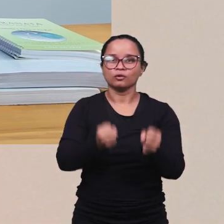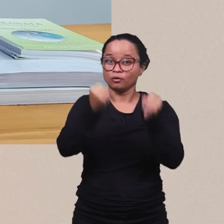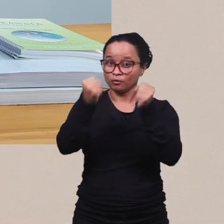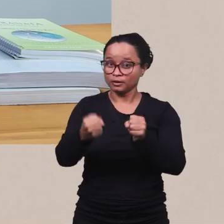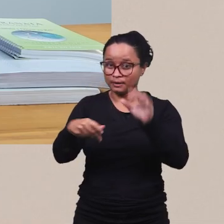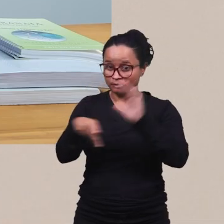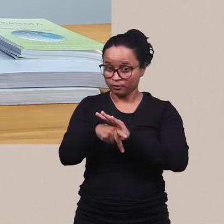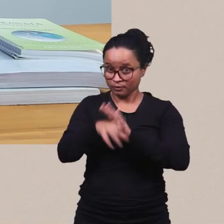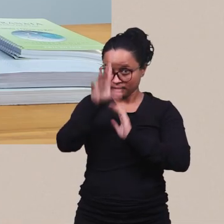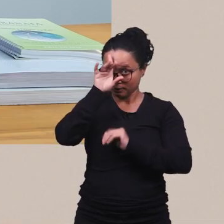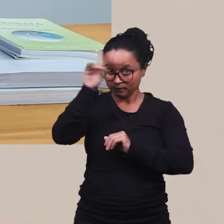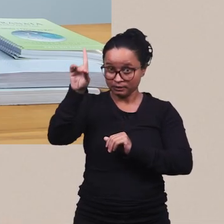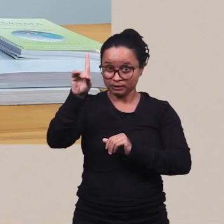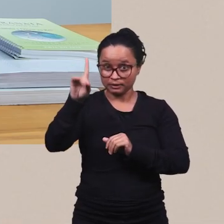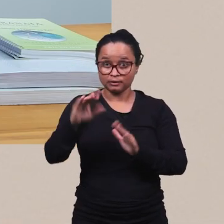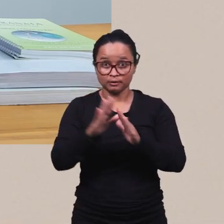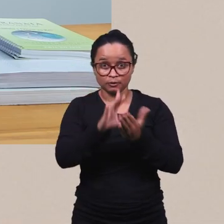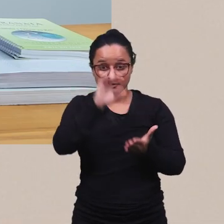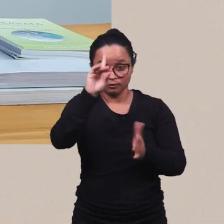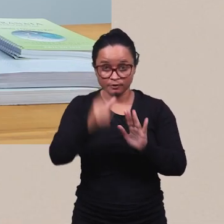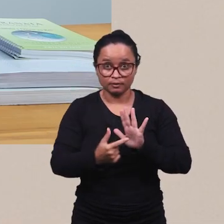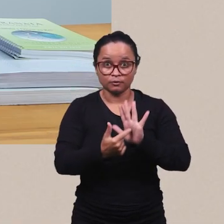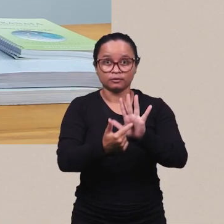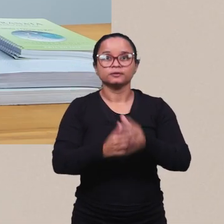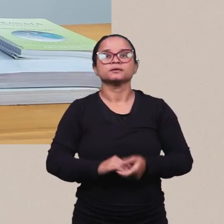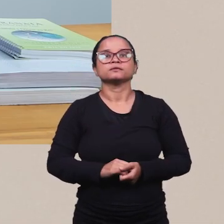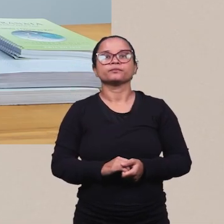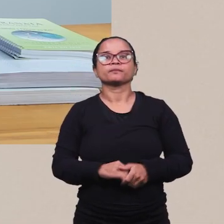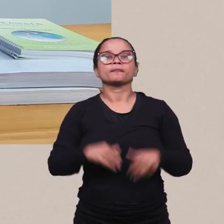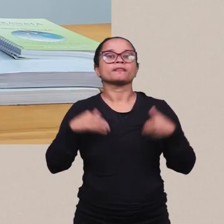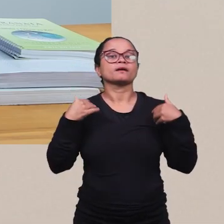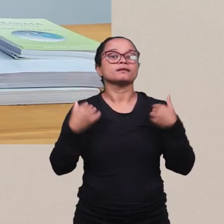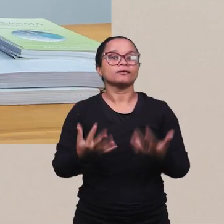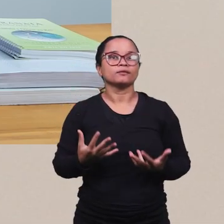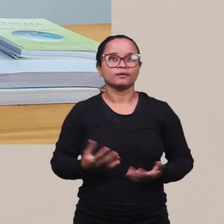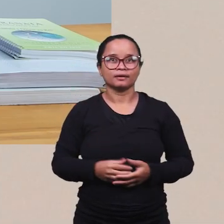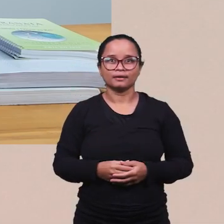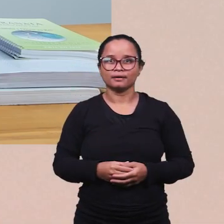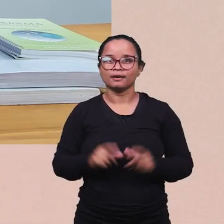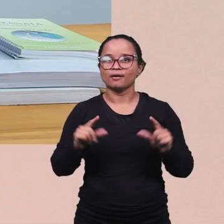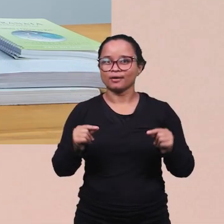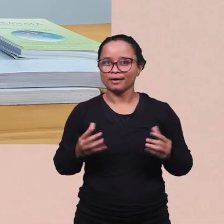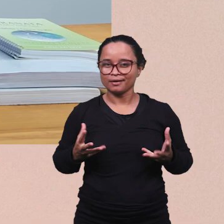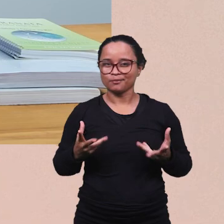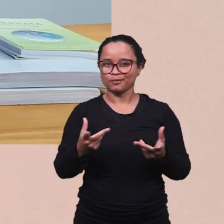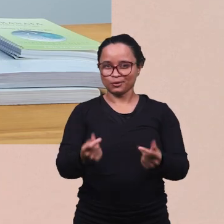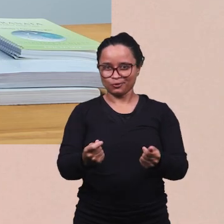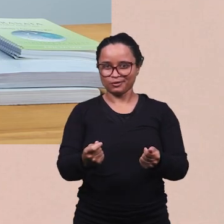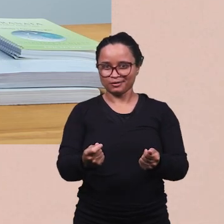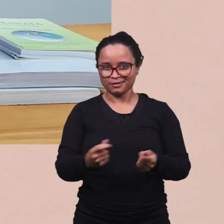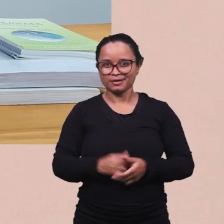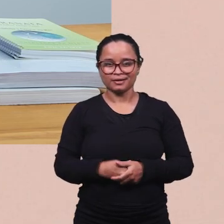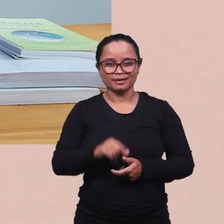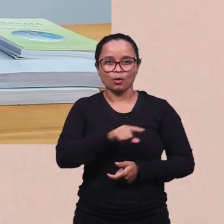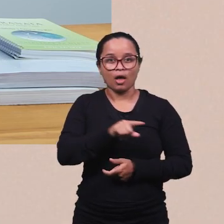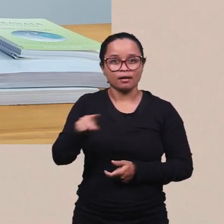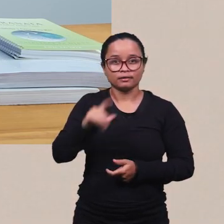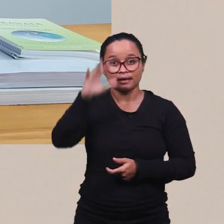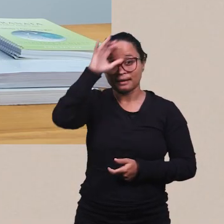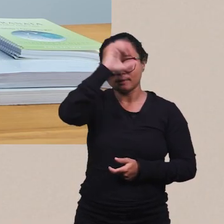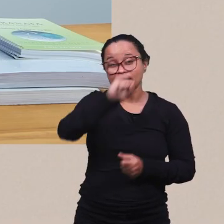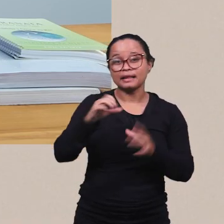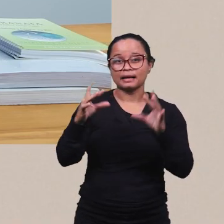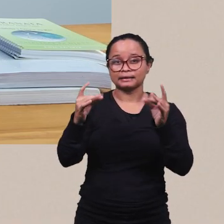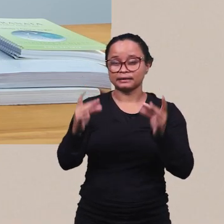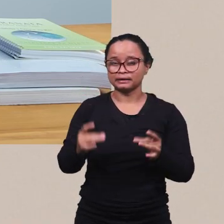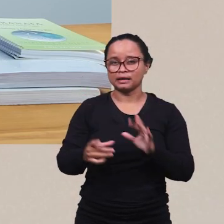e pelo poder de Deus, de sua santa palavra, são coisas assim maravilhosas. Eles